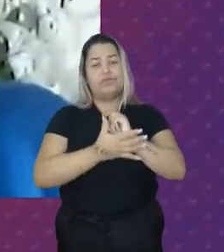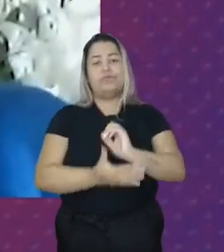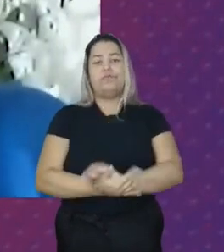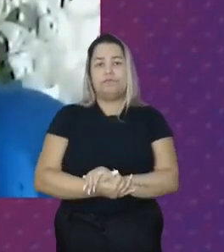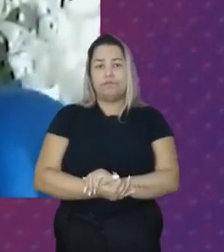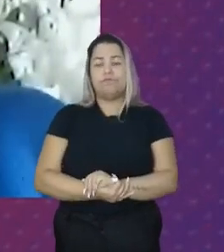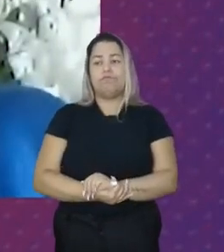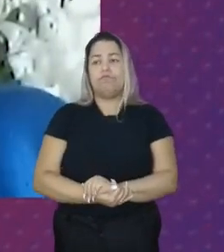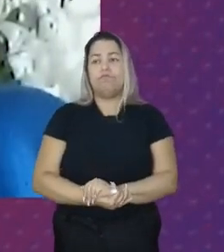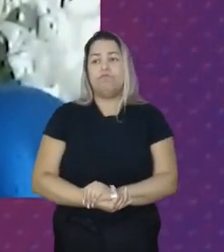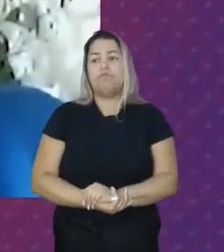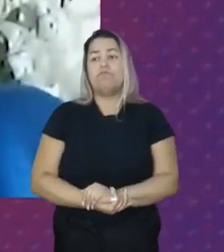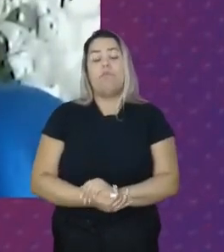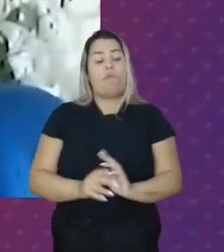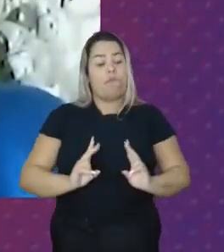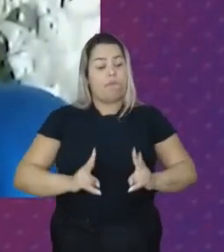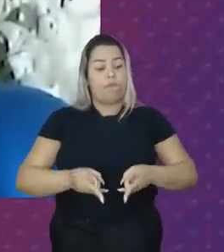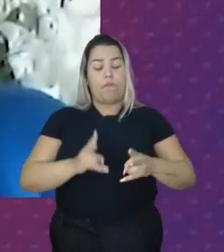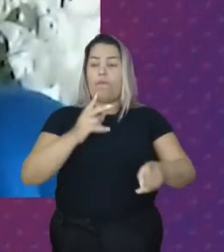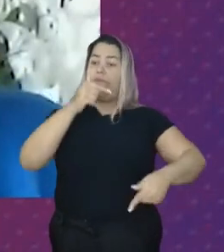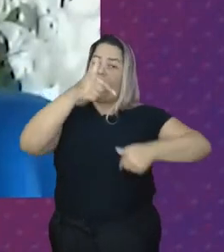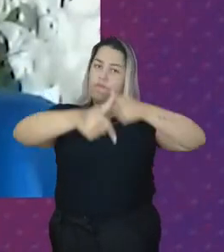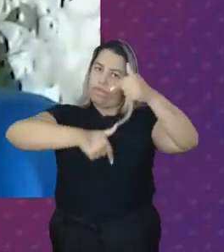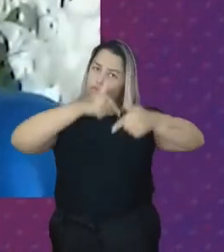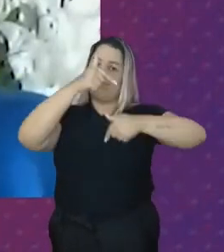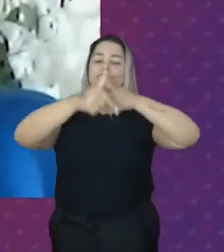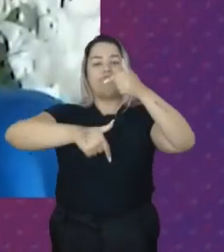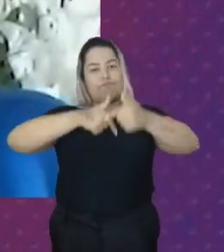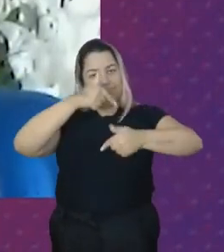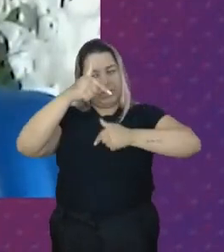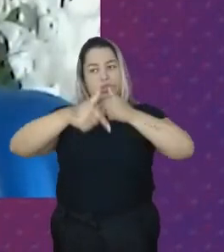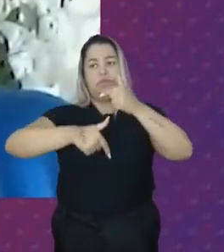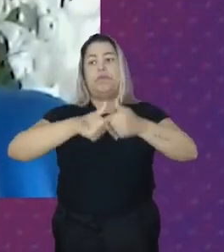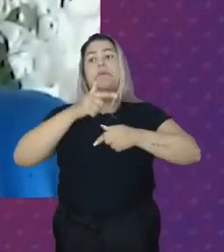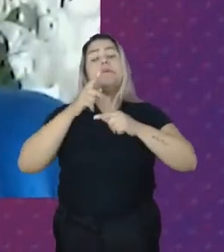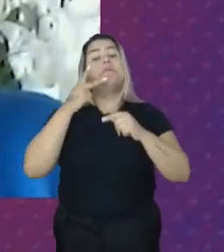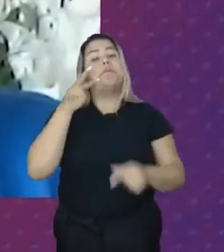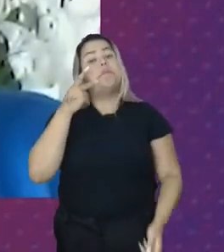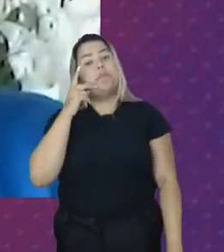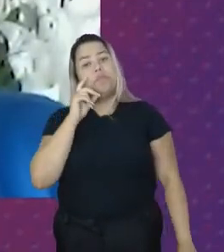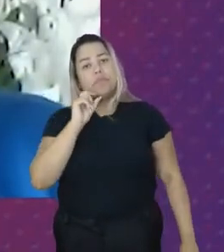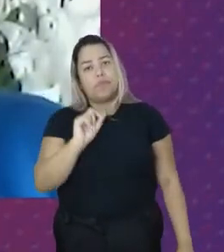e elas continuaram trabalhando para